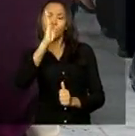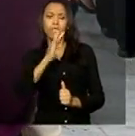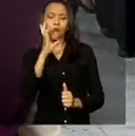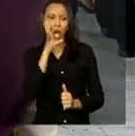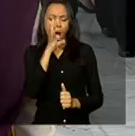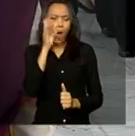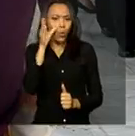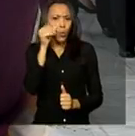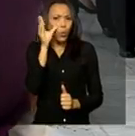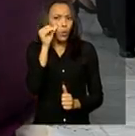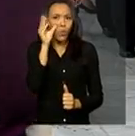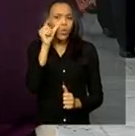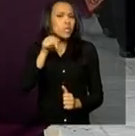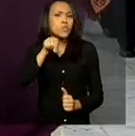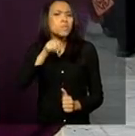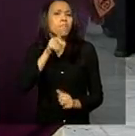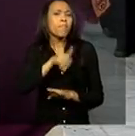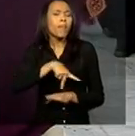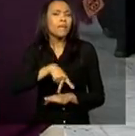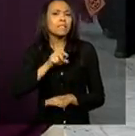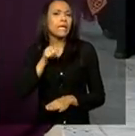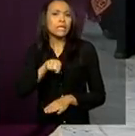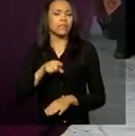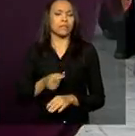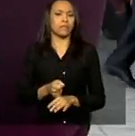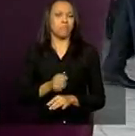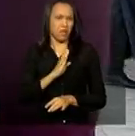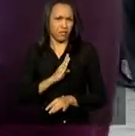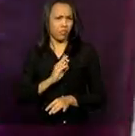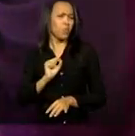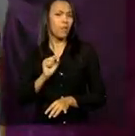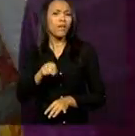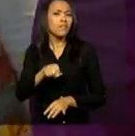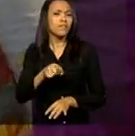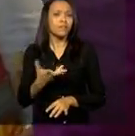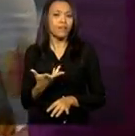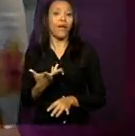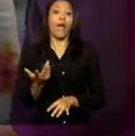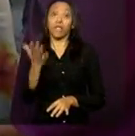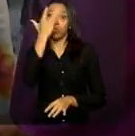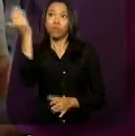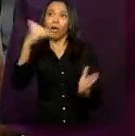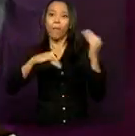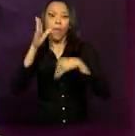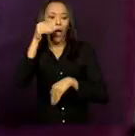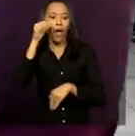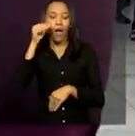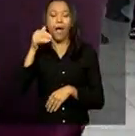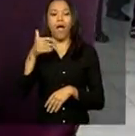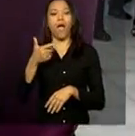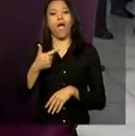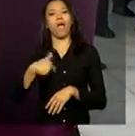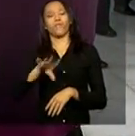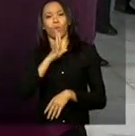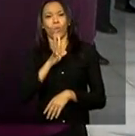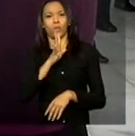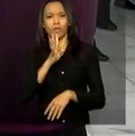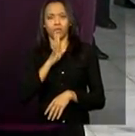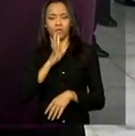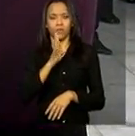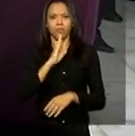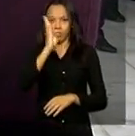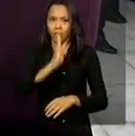uma curiosidade acerca de que país é este, né? E neste momento as pessoas podem ter uma percepção do que nós somos em termos